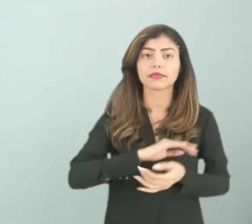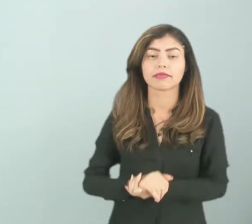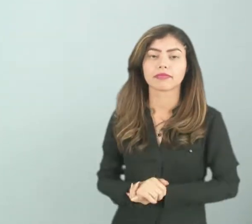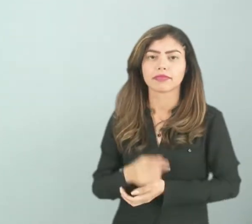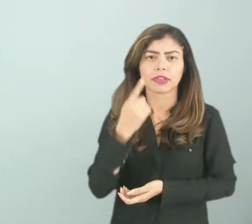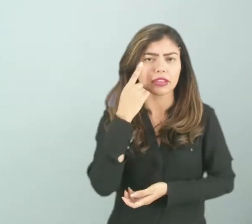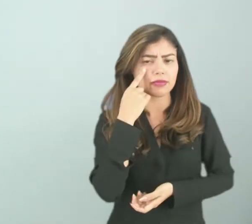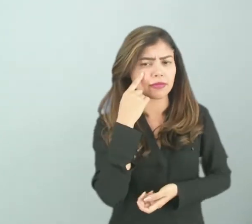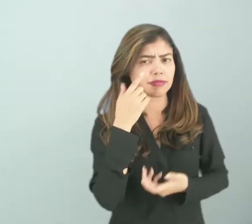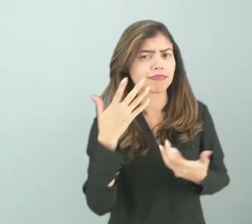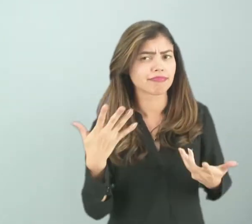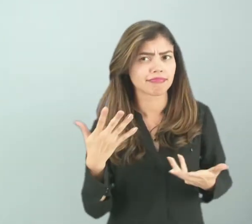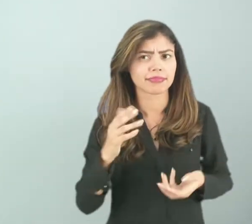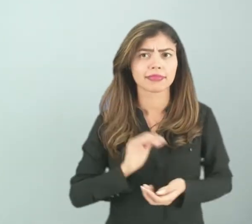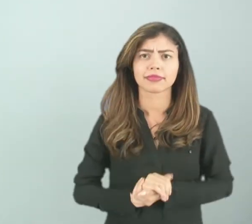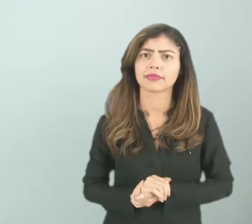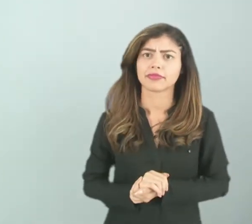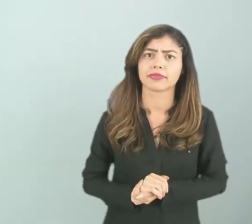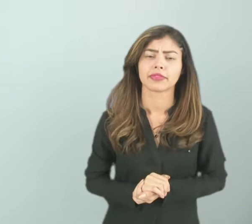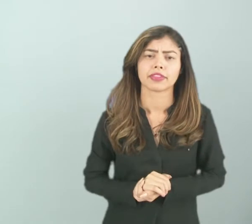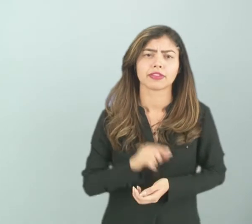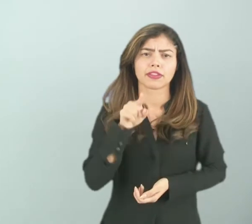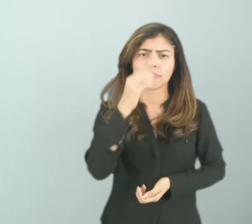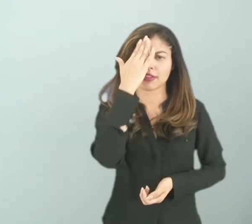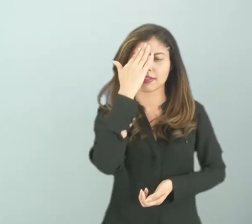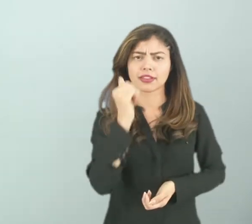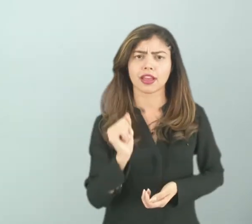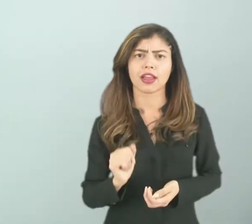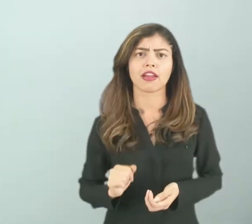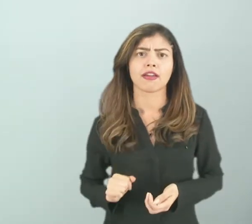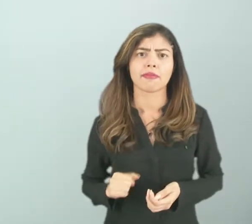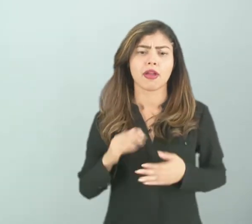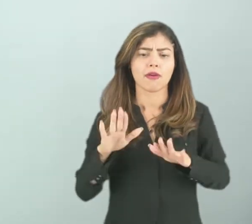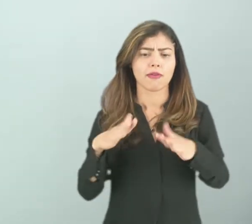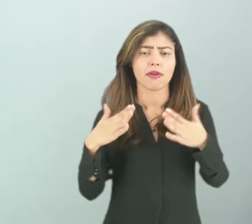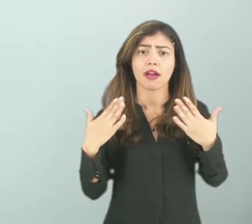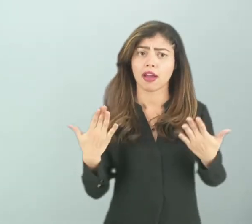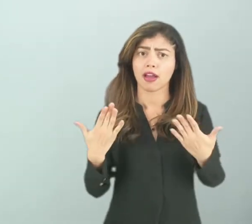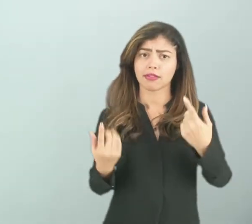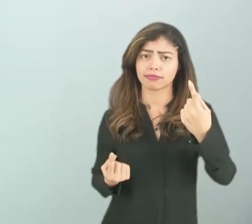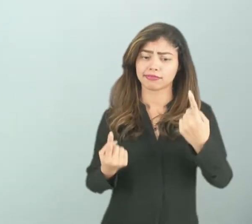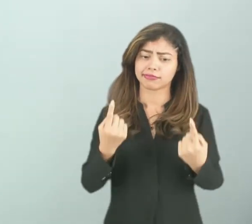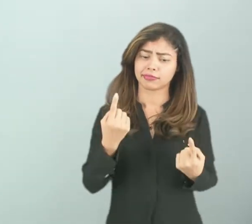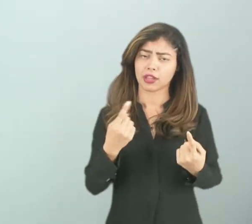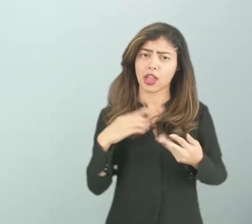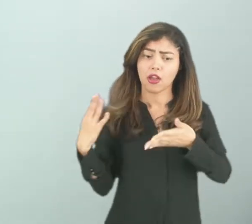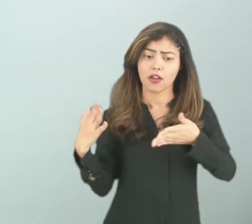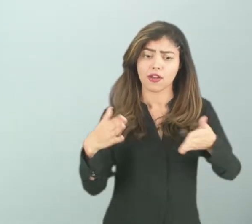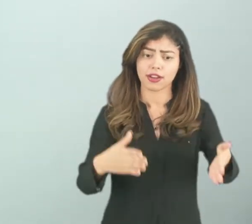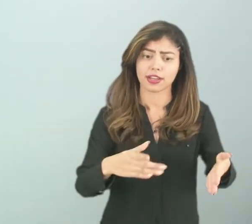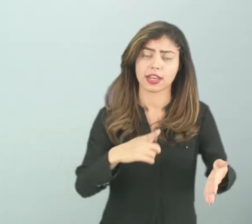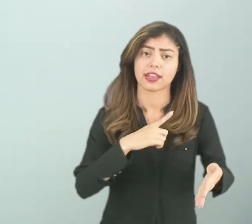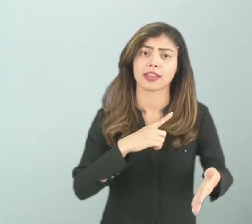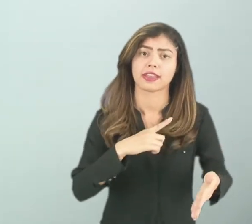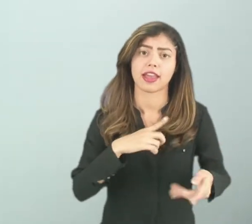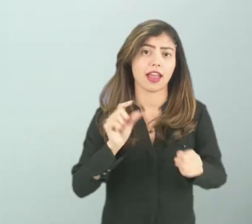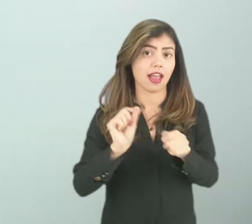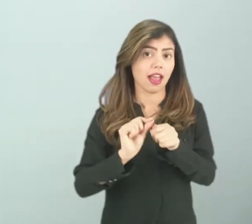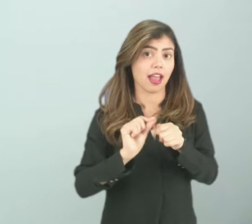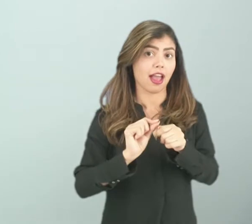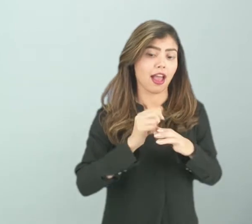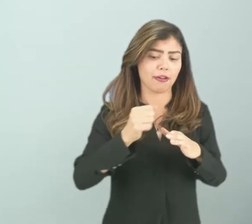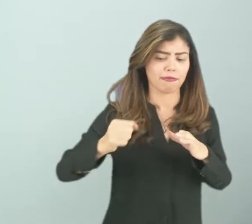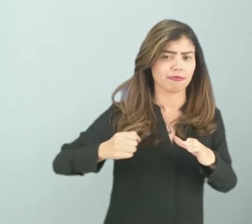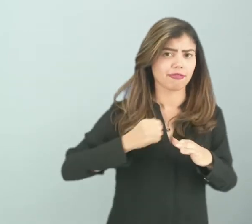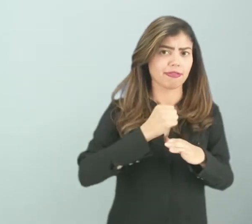Já observou? Você já sabe em relação aonde você está, onde fica a sua cozinha,